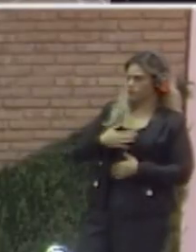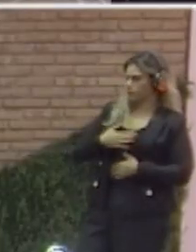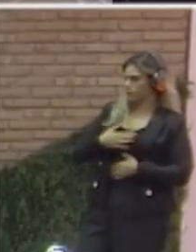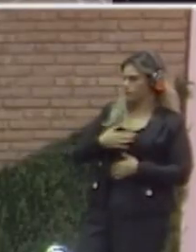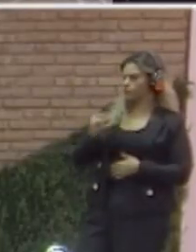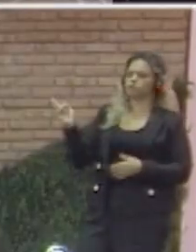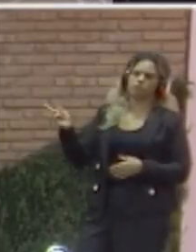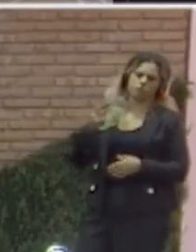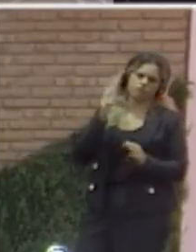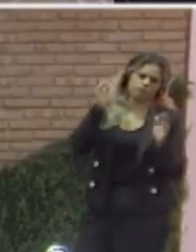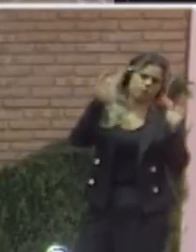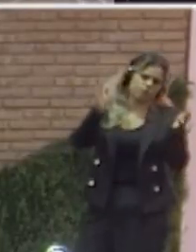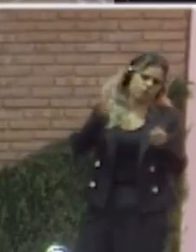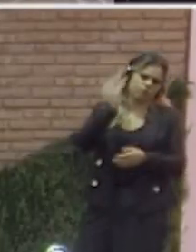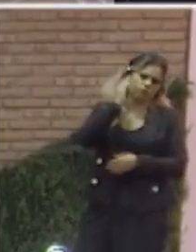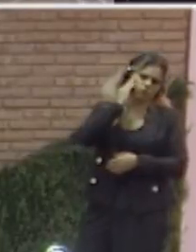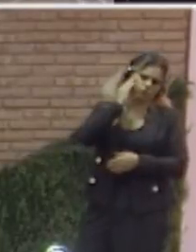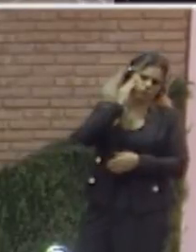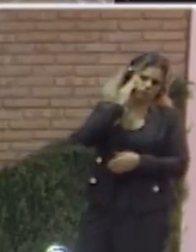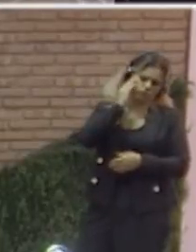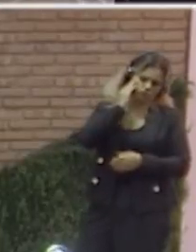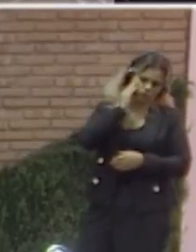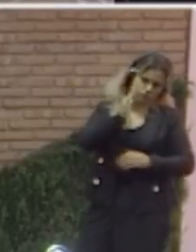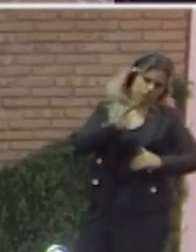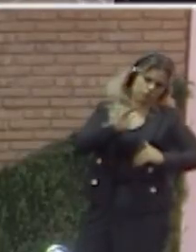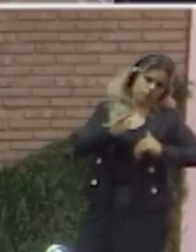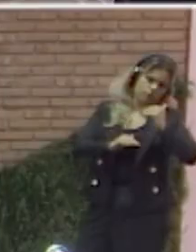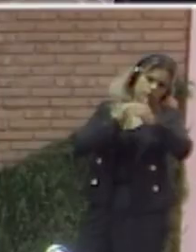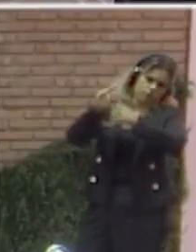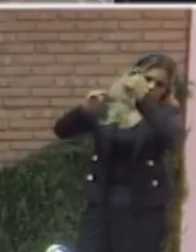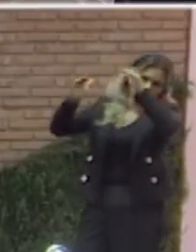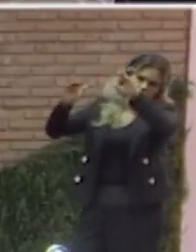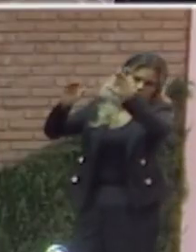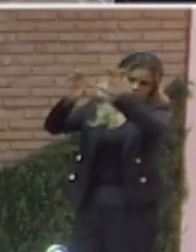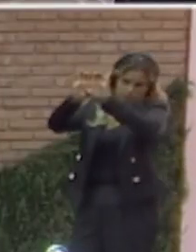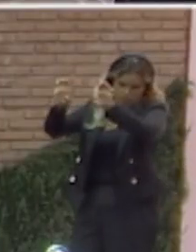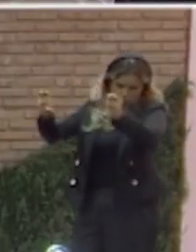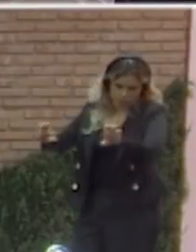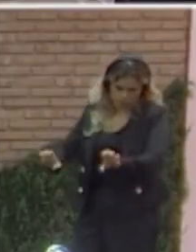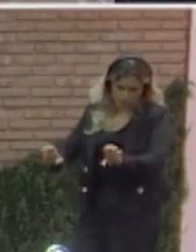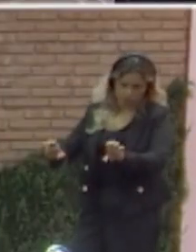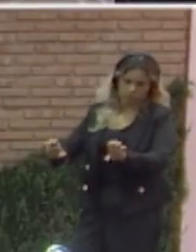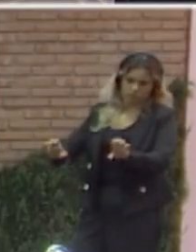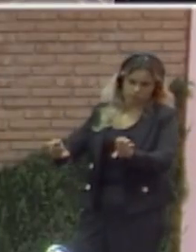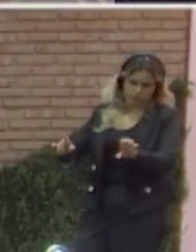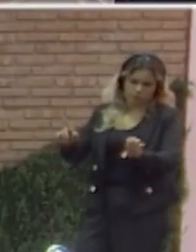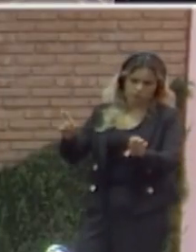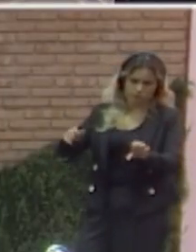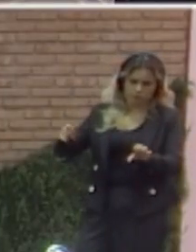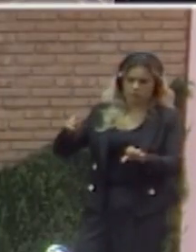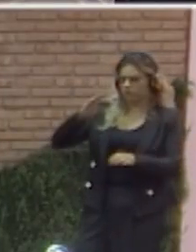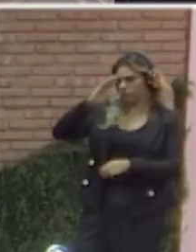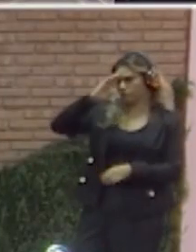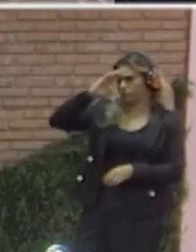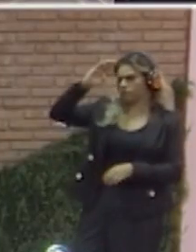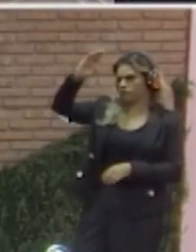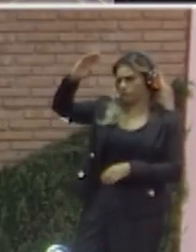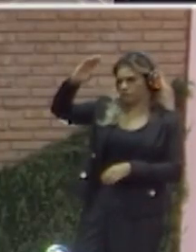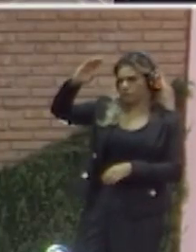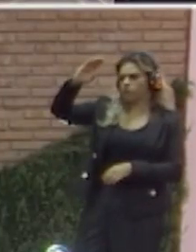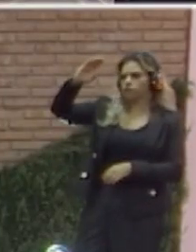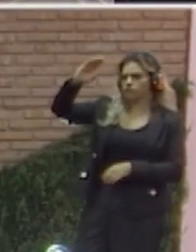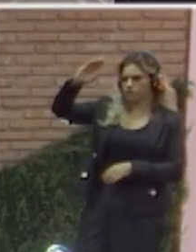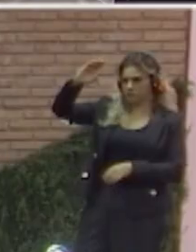Sabidamente, o desenvolvimento da infraestrutura vamos dizer, o motor principal